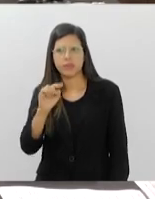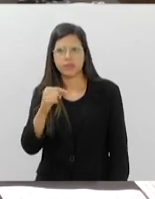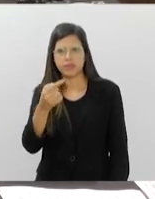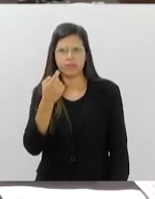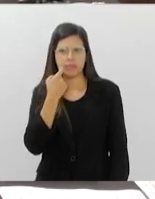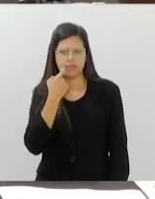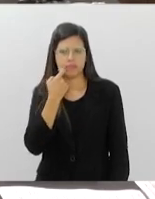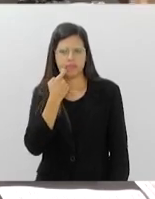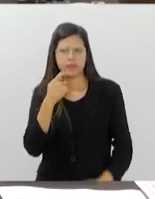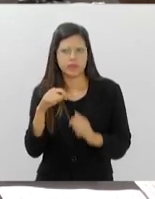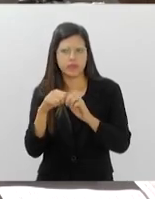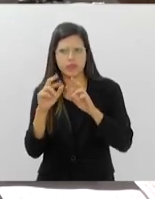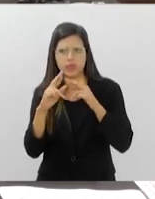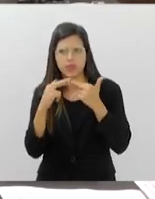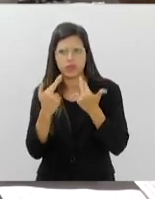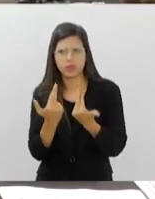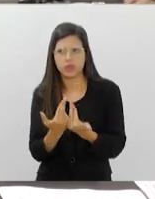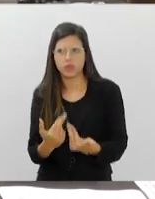essa reunião.